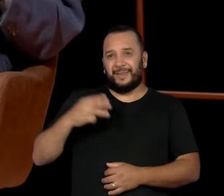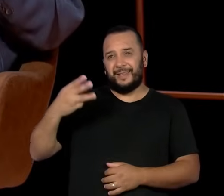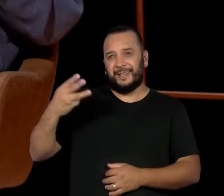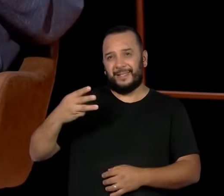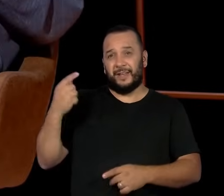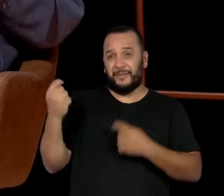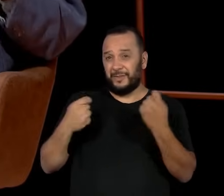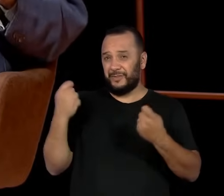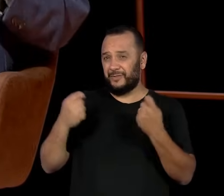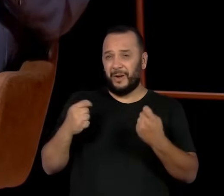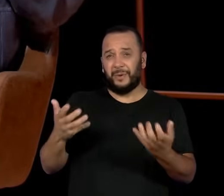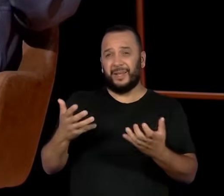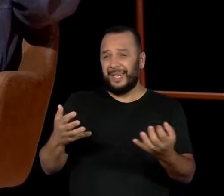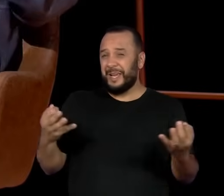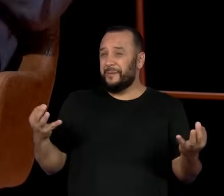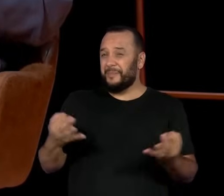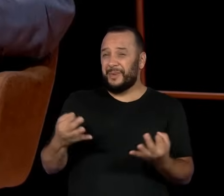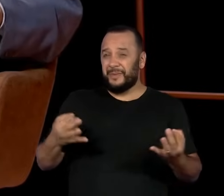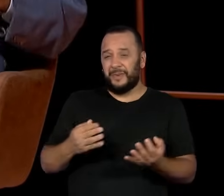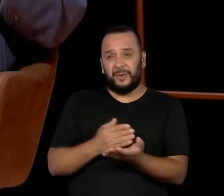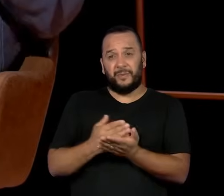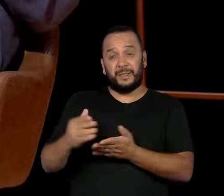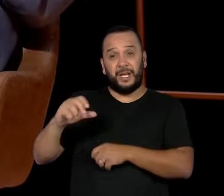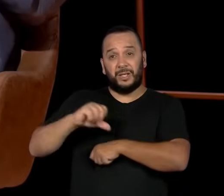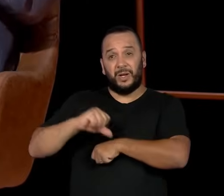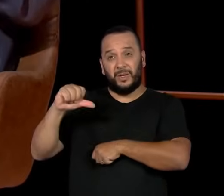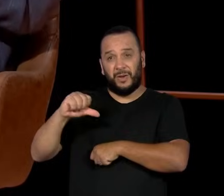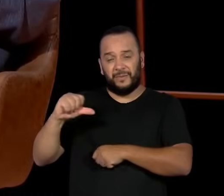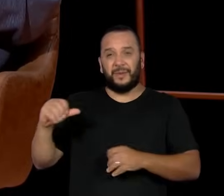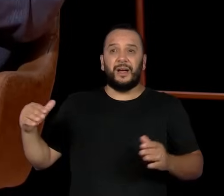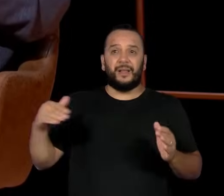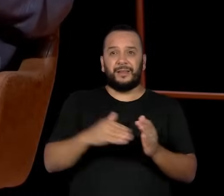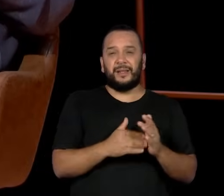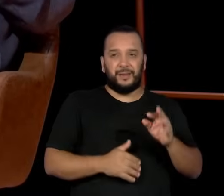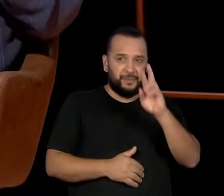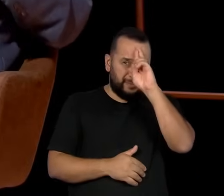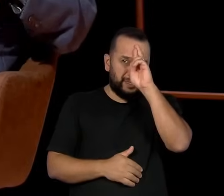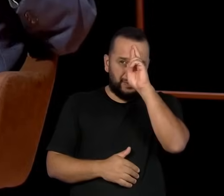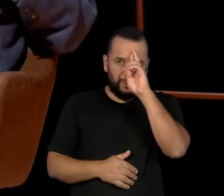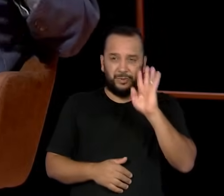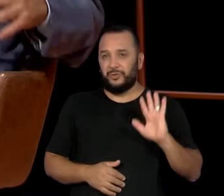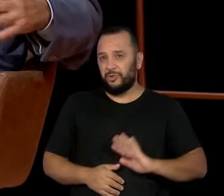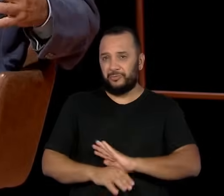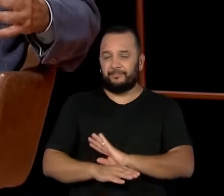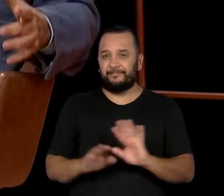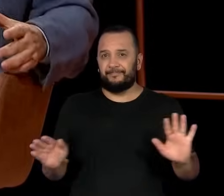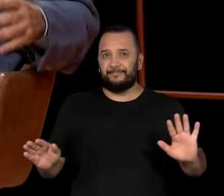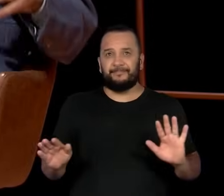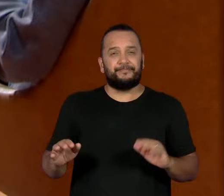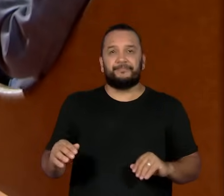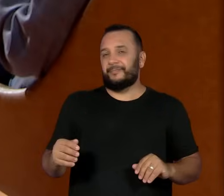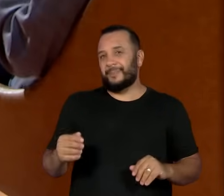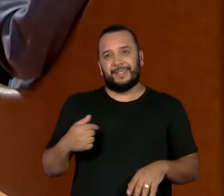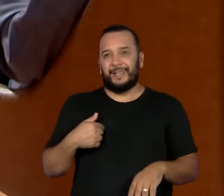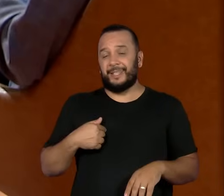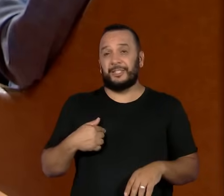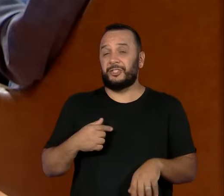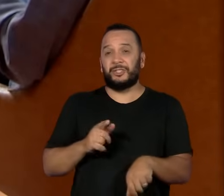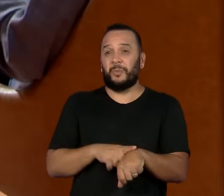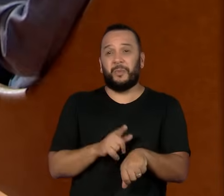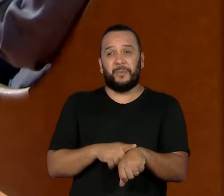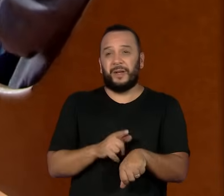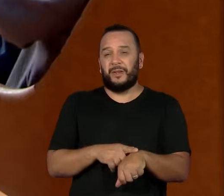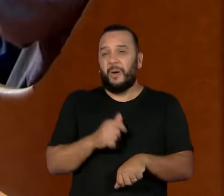fosse perfeito, começasse às 9 horas e terminasse à meia-noite. Então, mas não tinha jeito. Chegou um momento